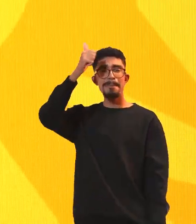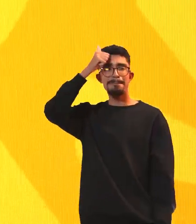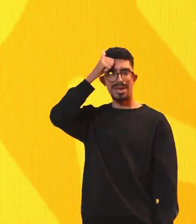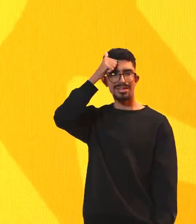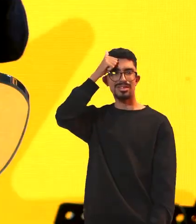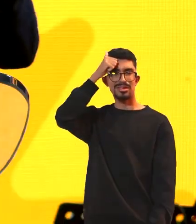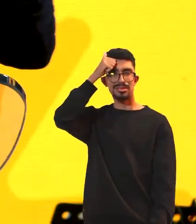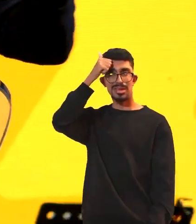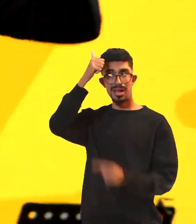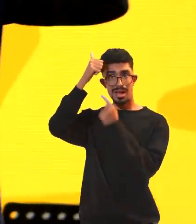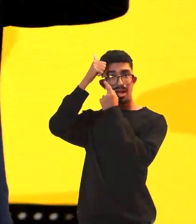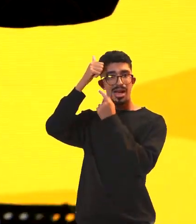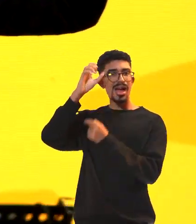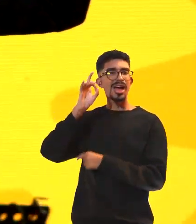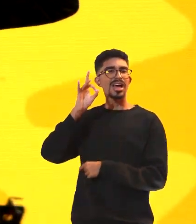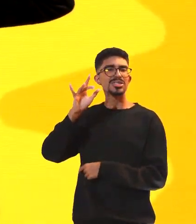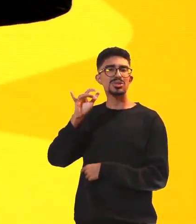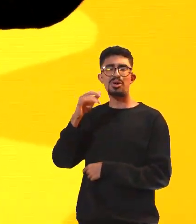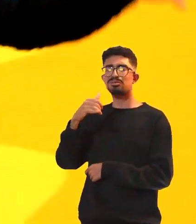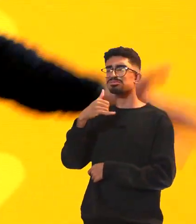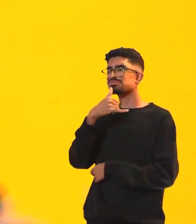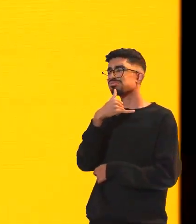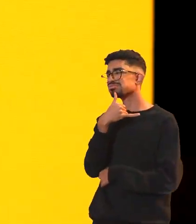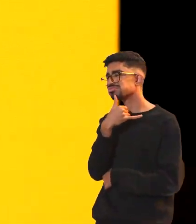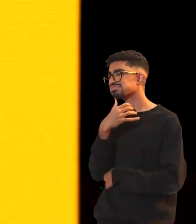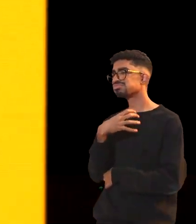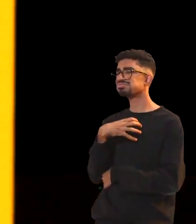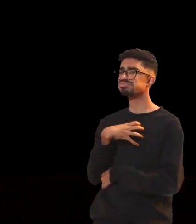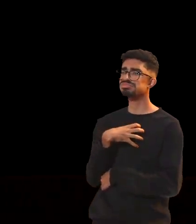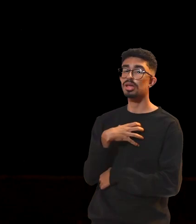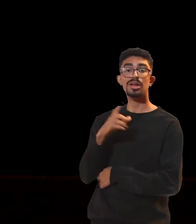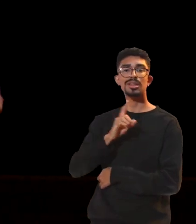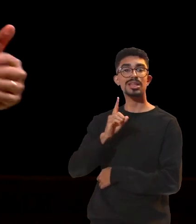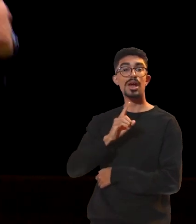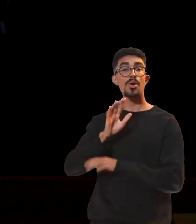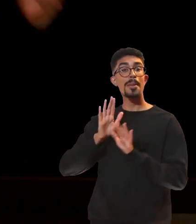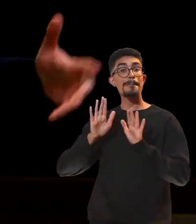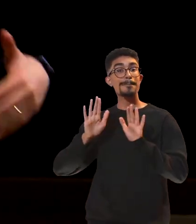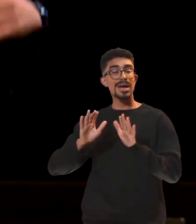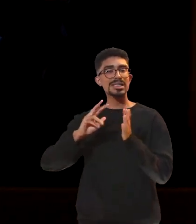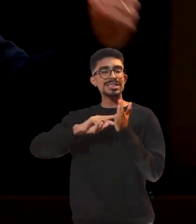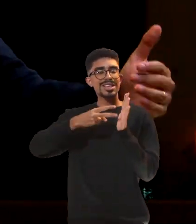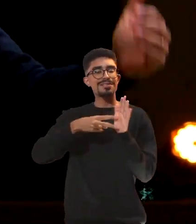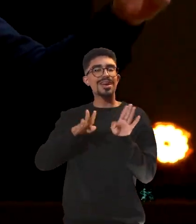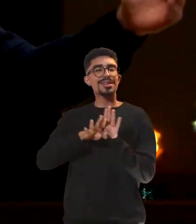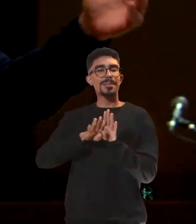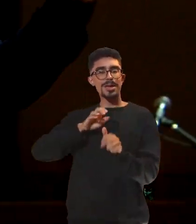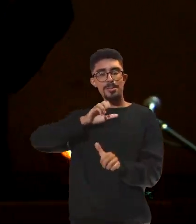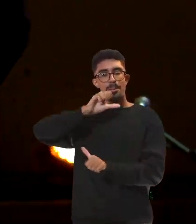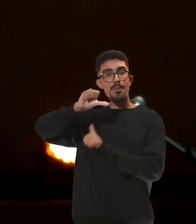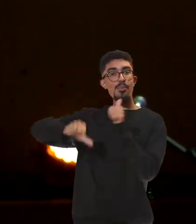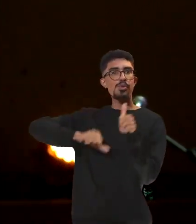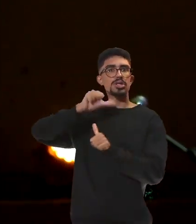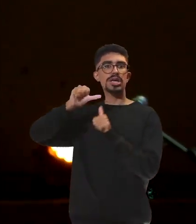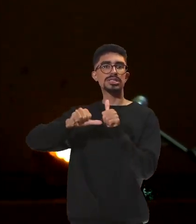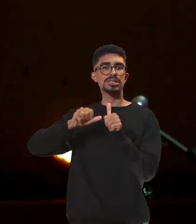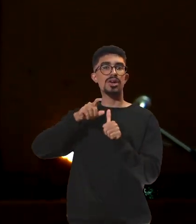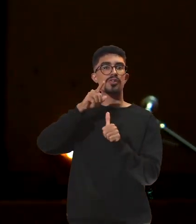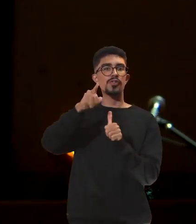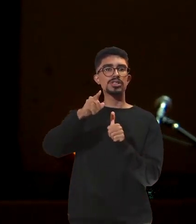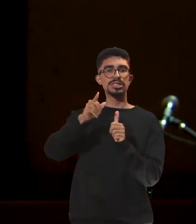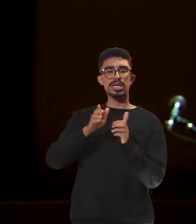tristeza diante do erro, mas é uma mudança de mente, uma mudança de atitude. É você persistir, perseverar num caminho